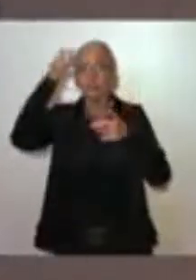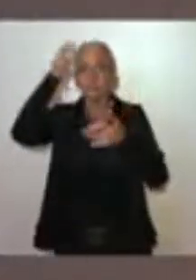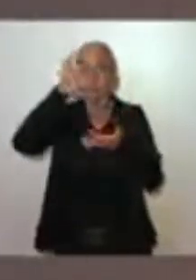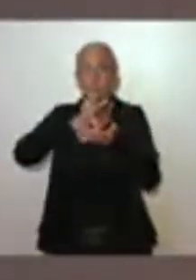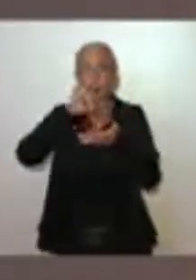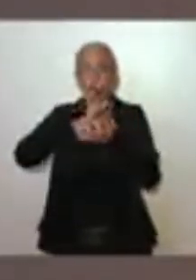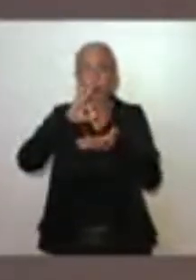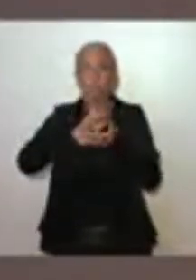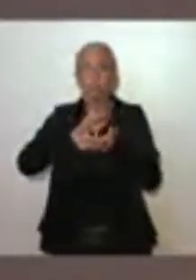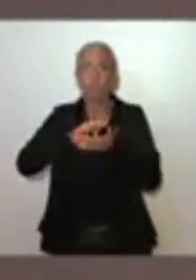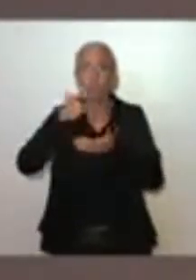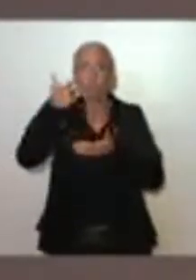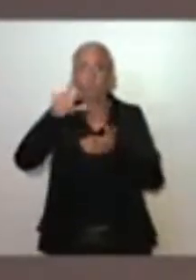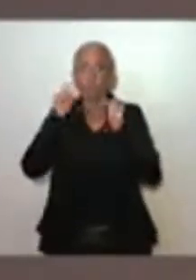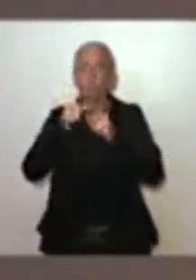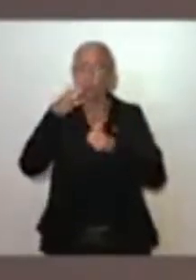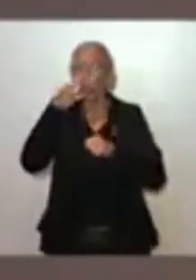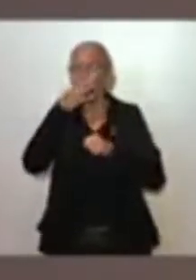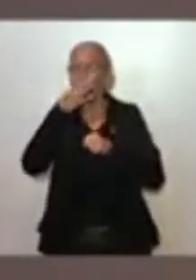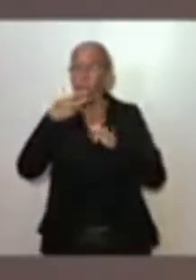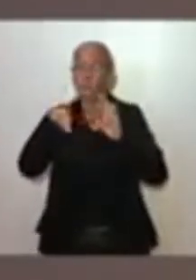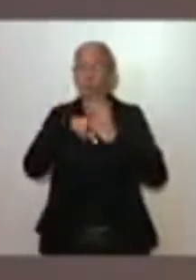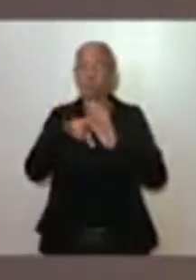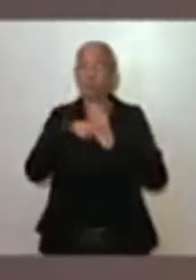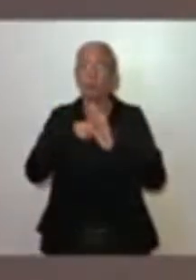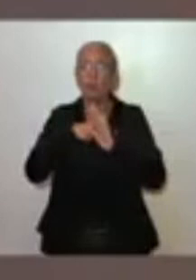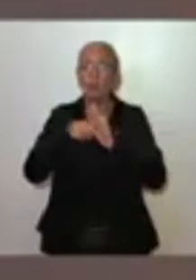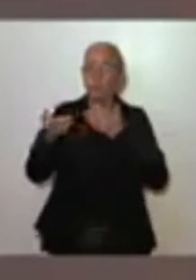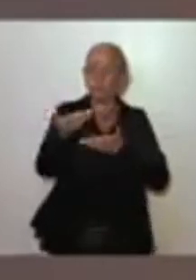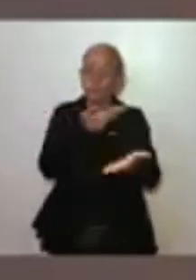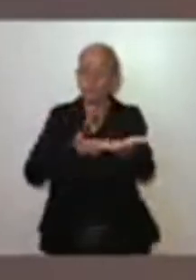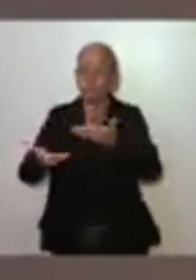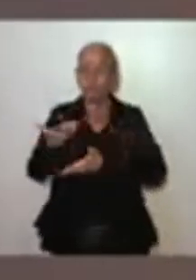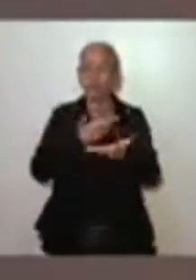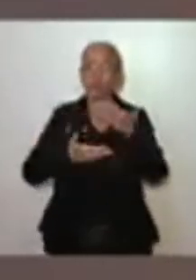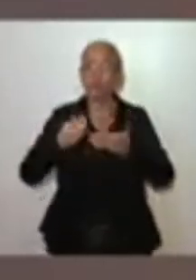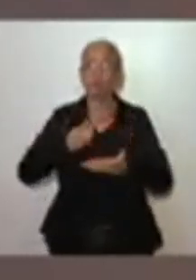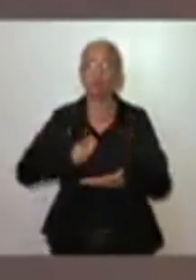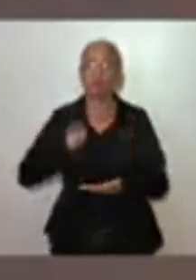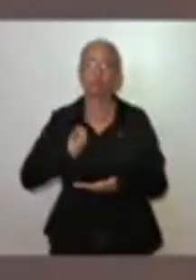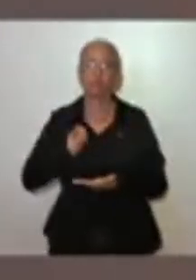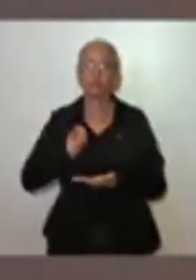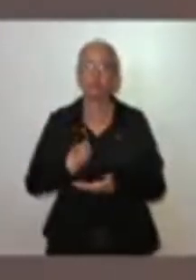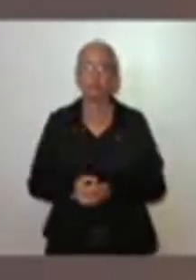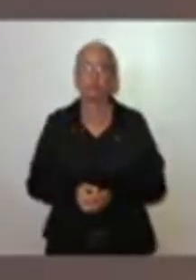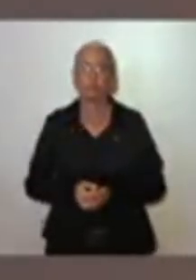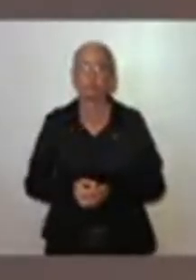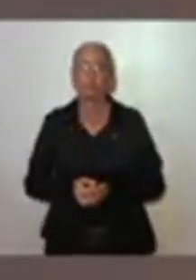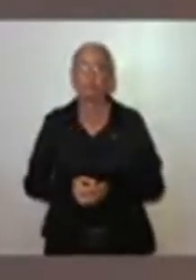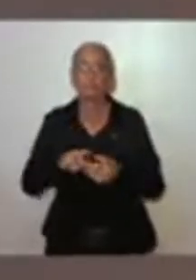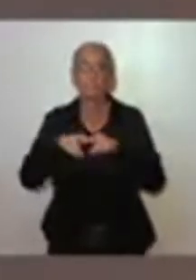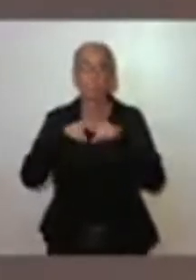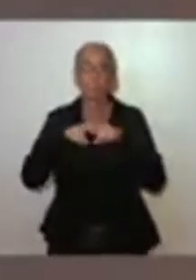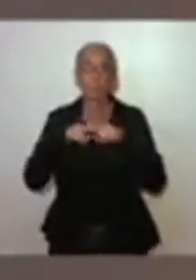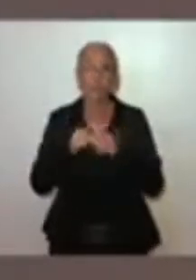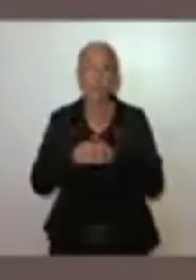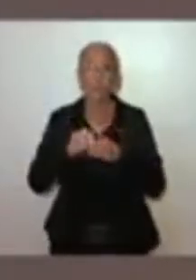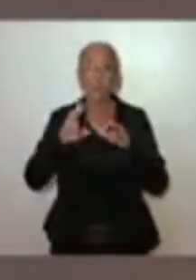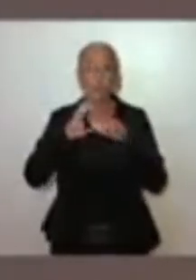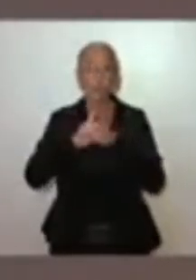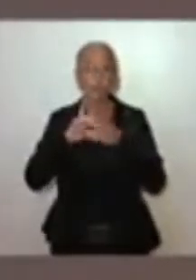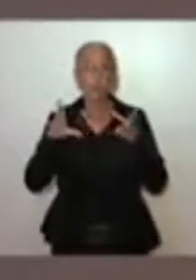porque assim é feita a vida de troca de argumentos o tanto a